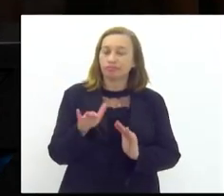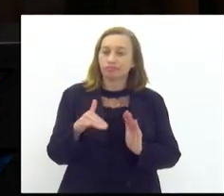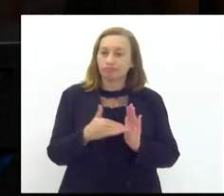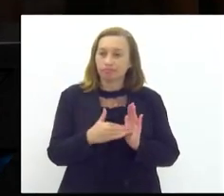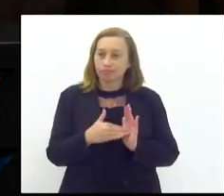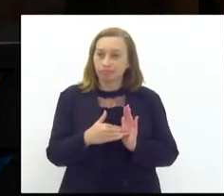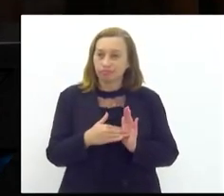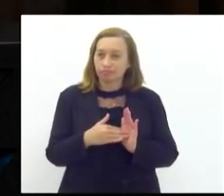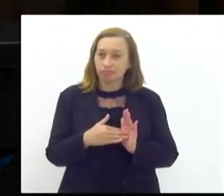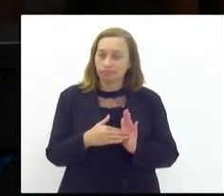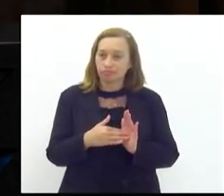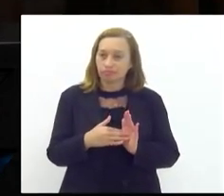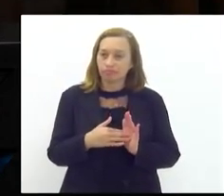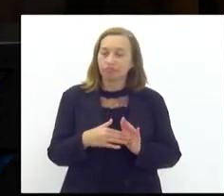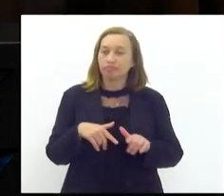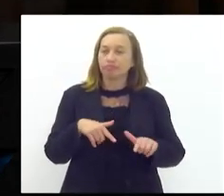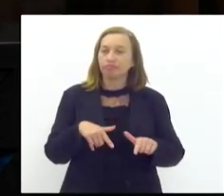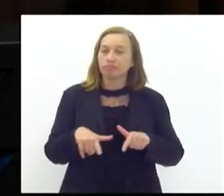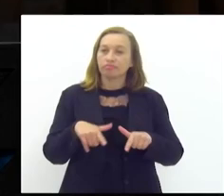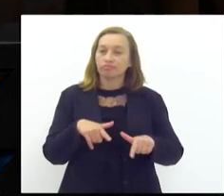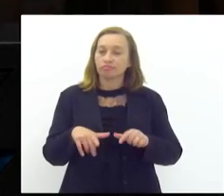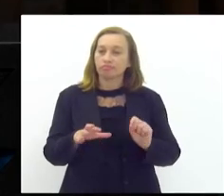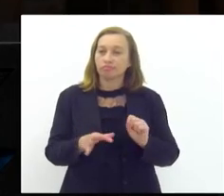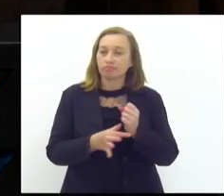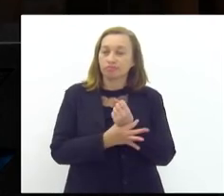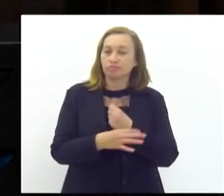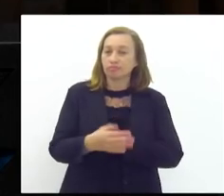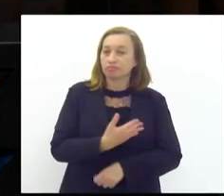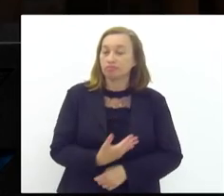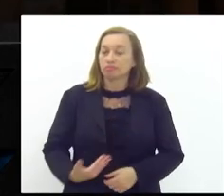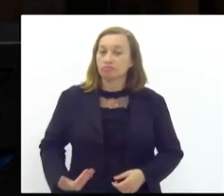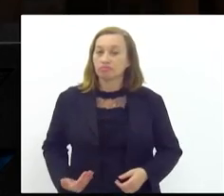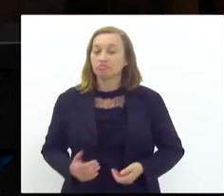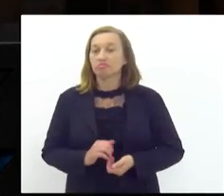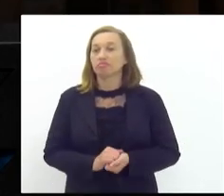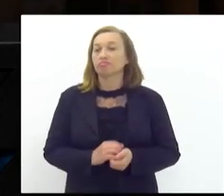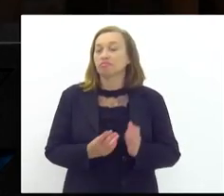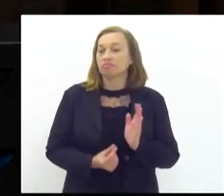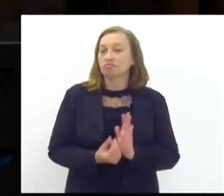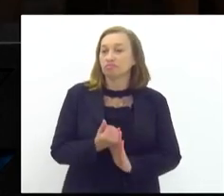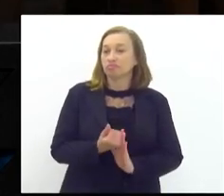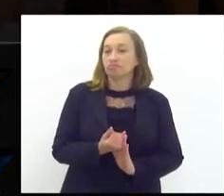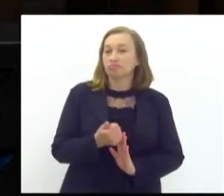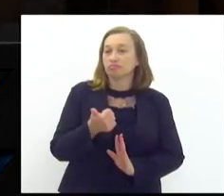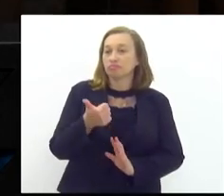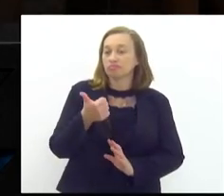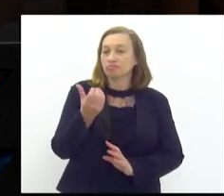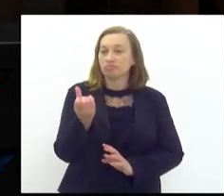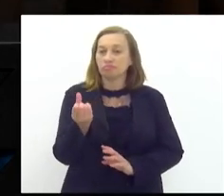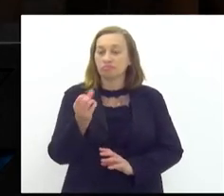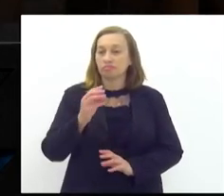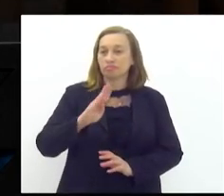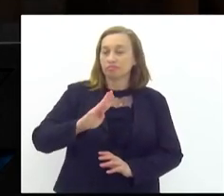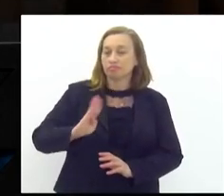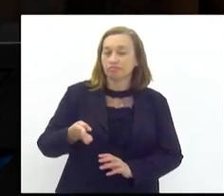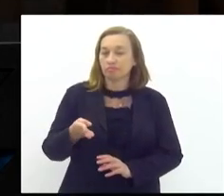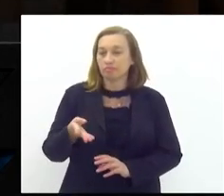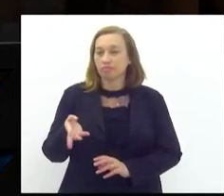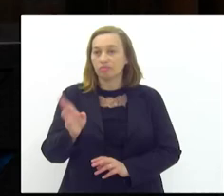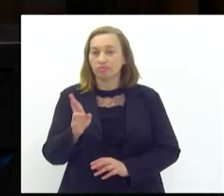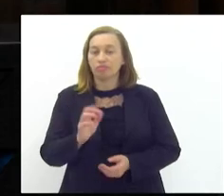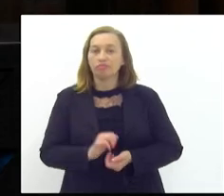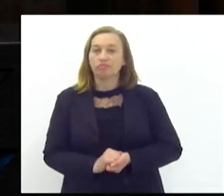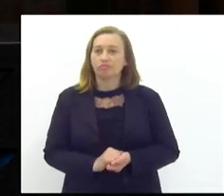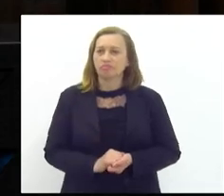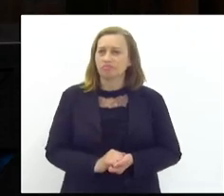da função segurança pública ou seja um orçamento de 16 bilhões isso